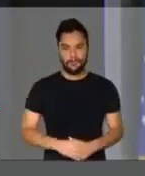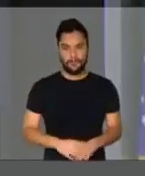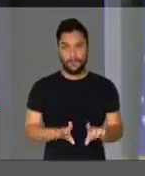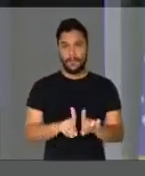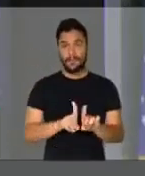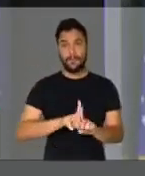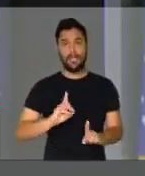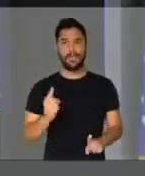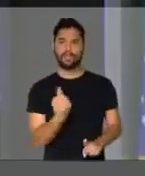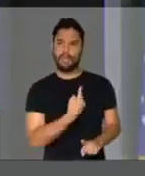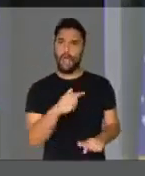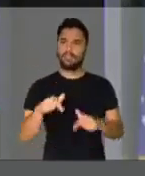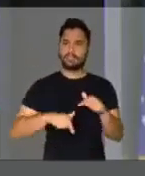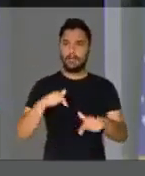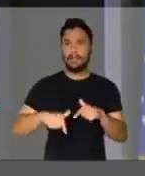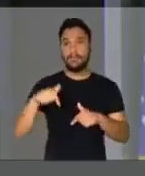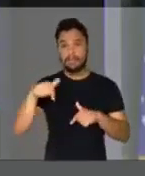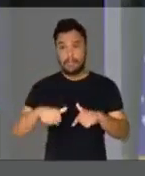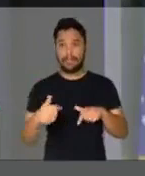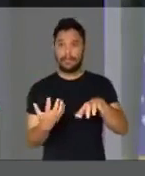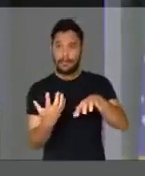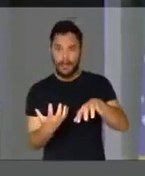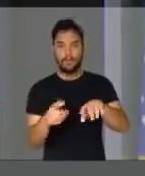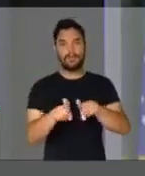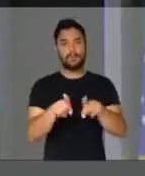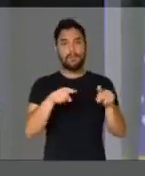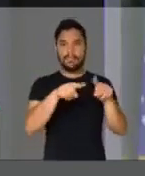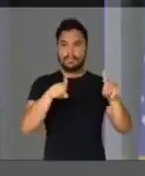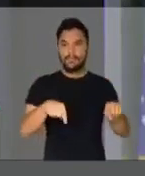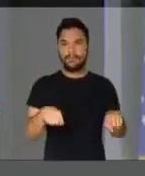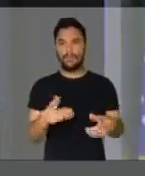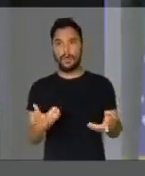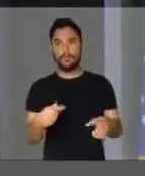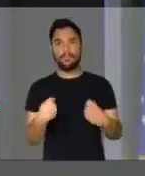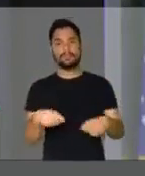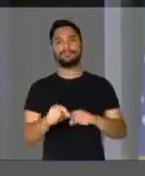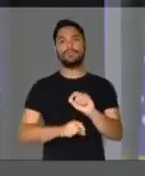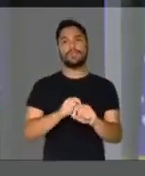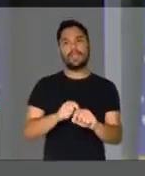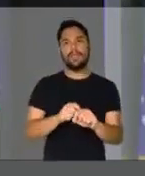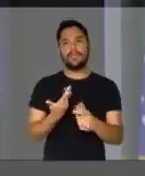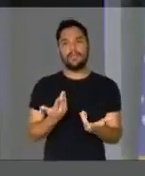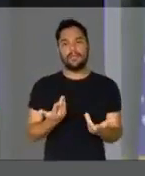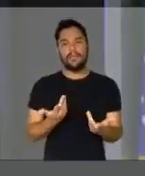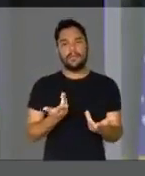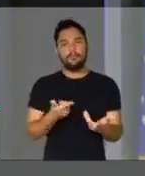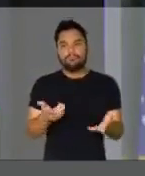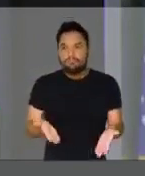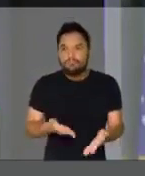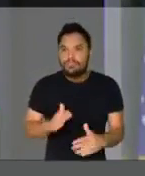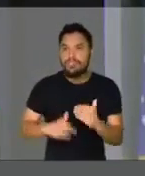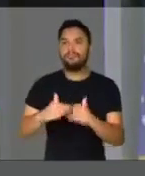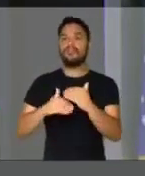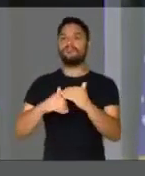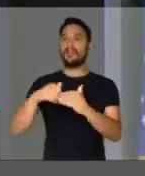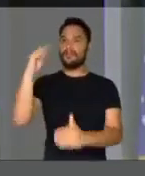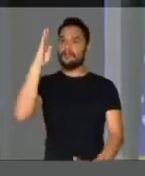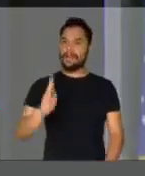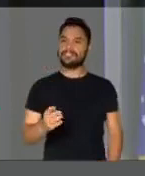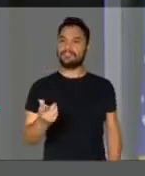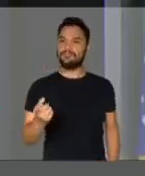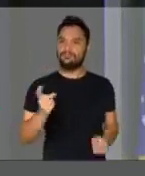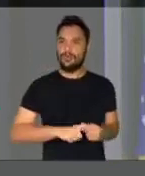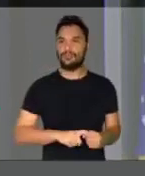como servidores e trabalhadores do povo é mover esse trem alucinado chamado Brasil de volta aos trilhos do